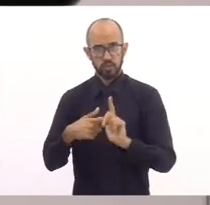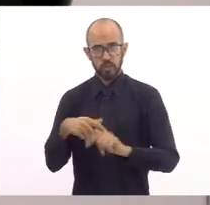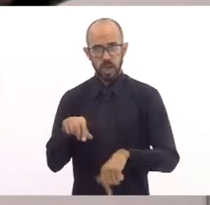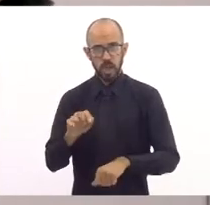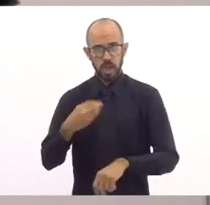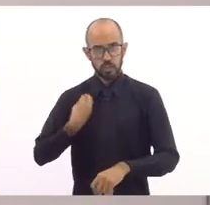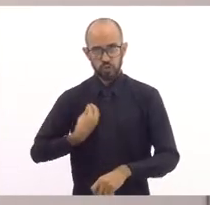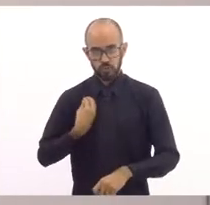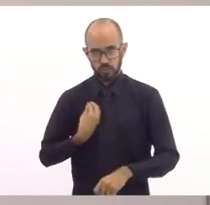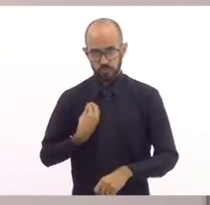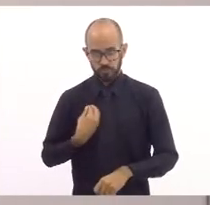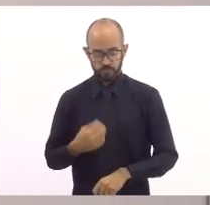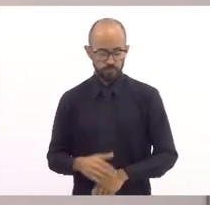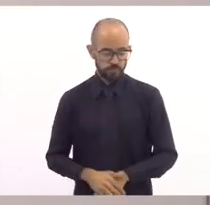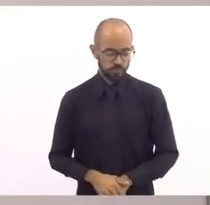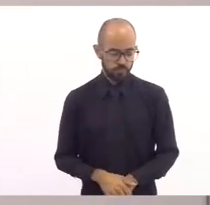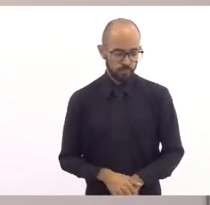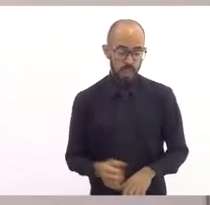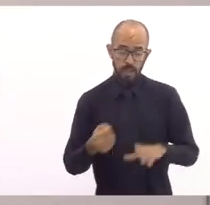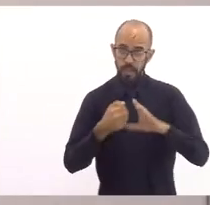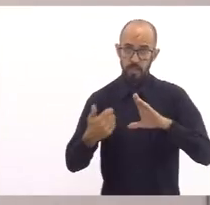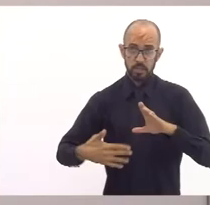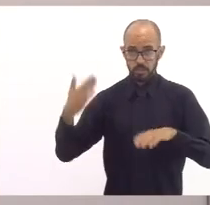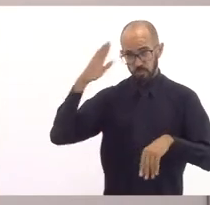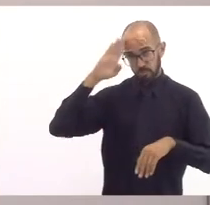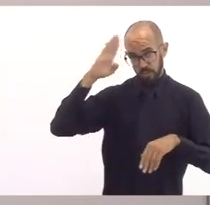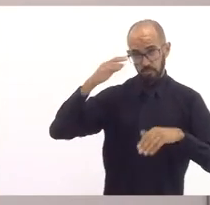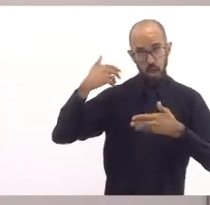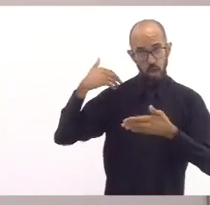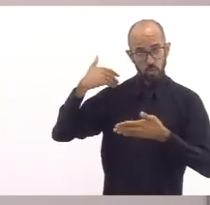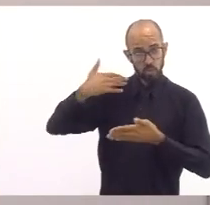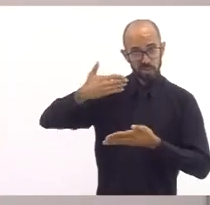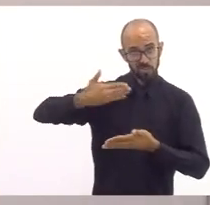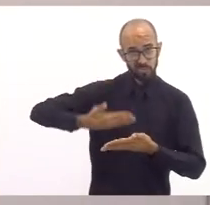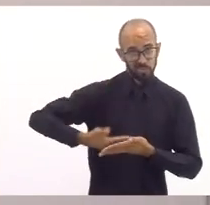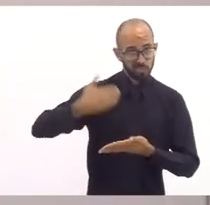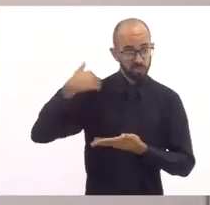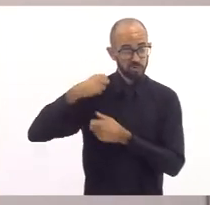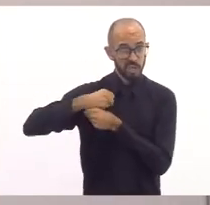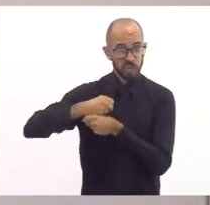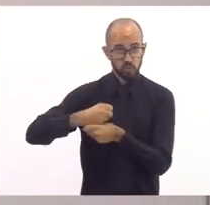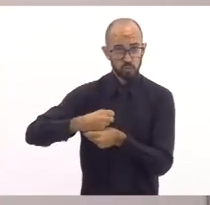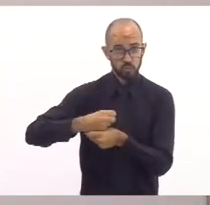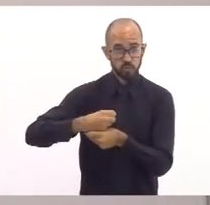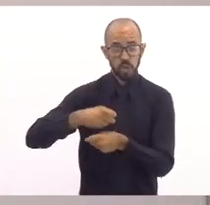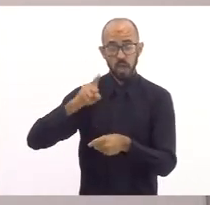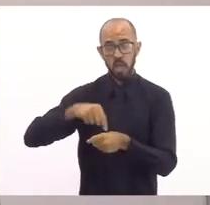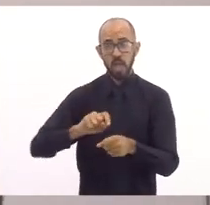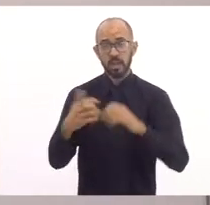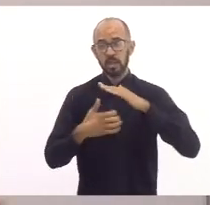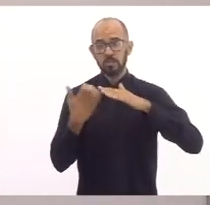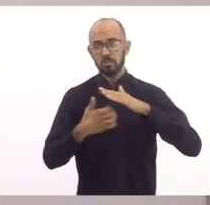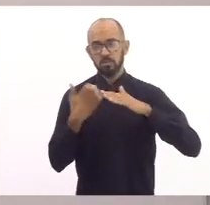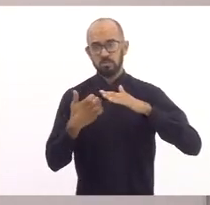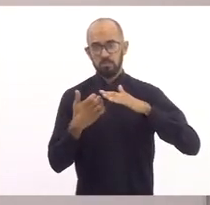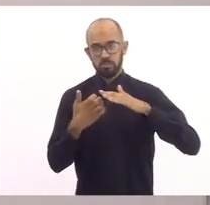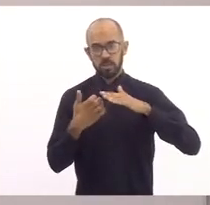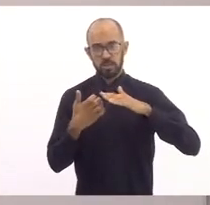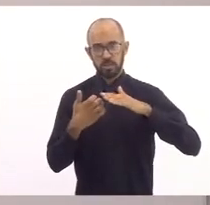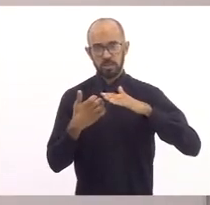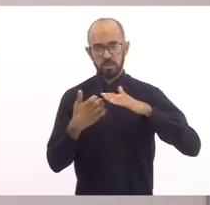caracteriza, nessa linha do tempo, que a concessionária do